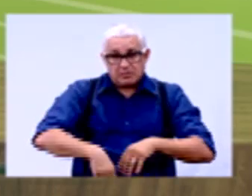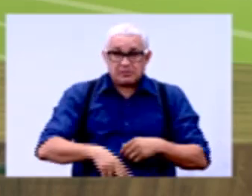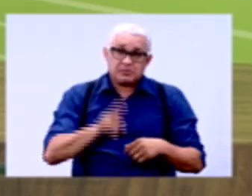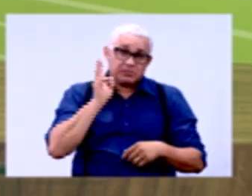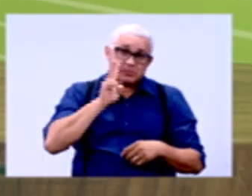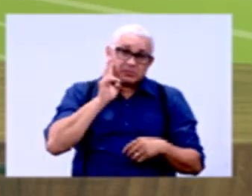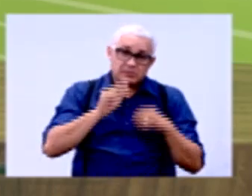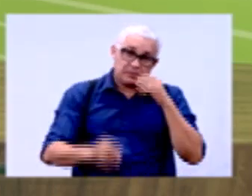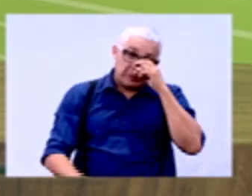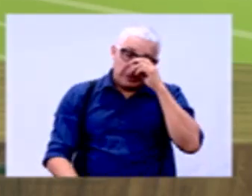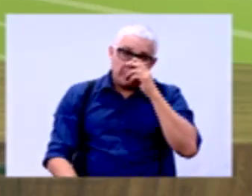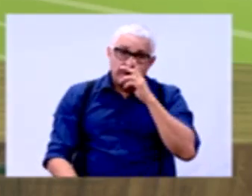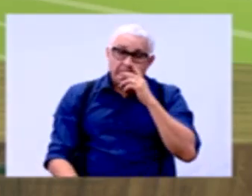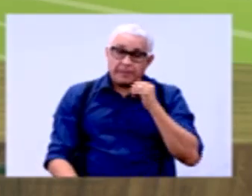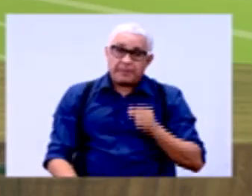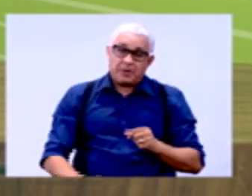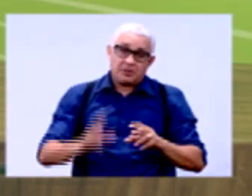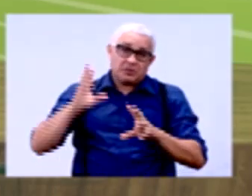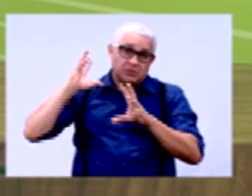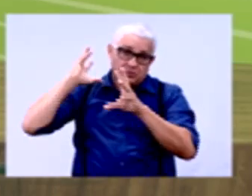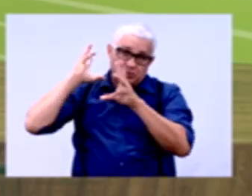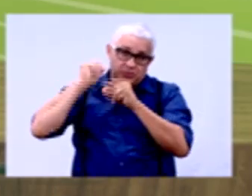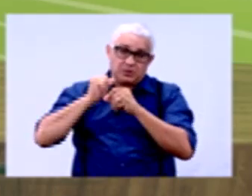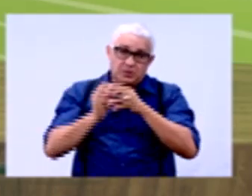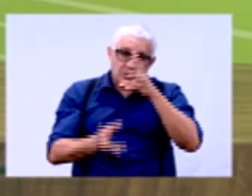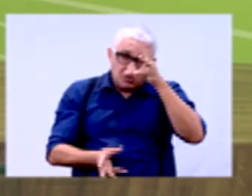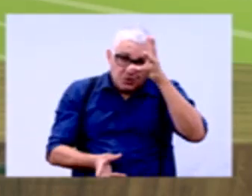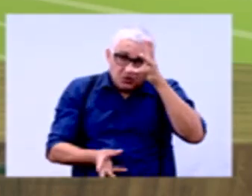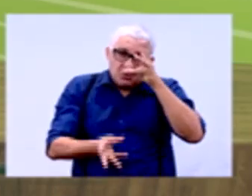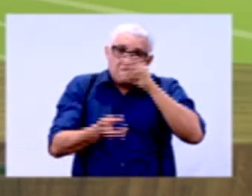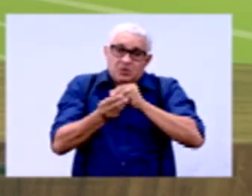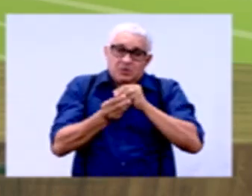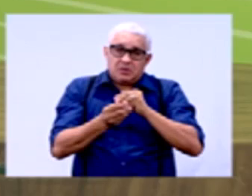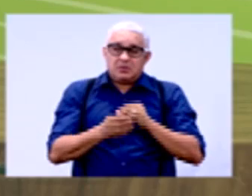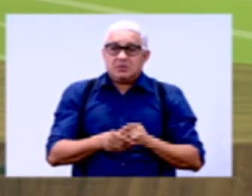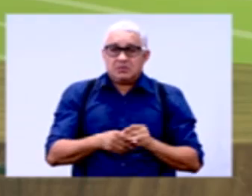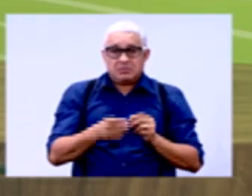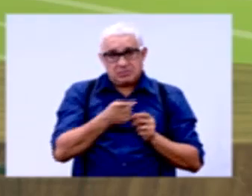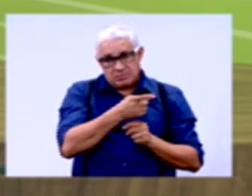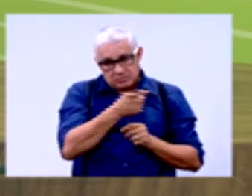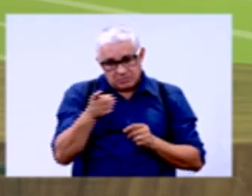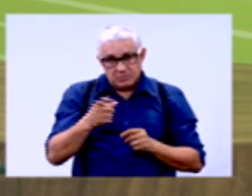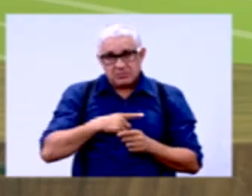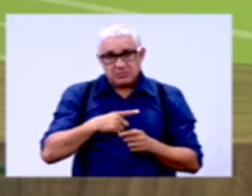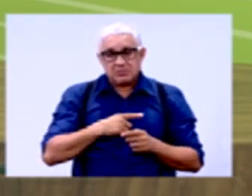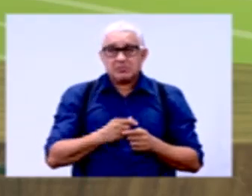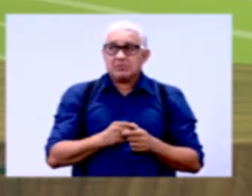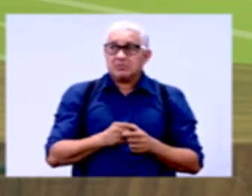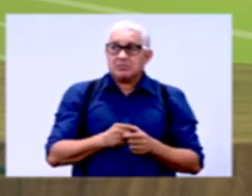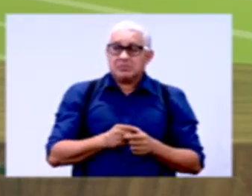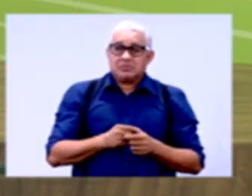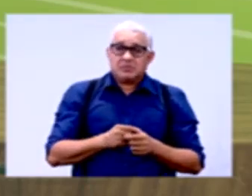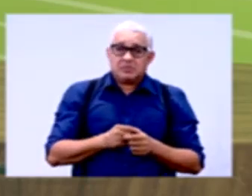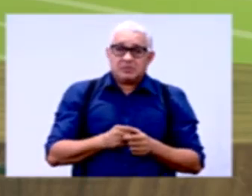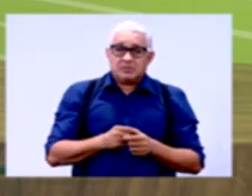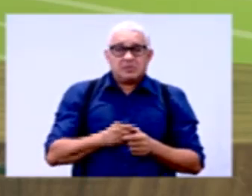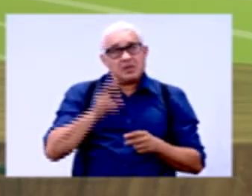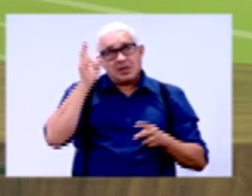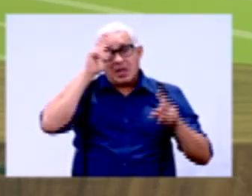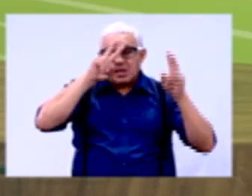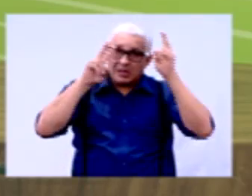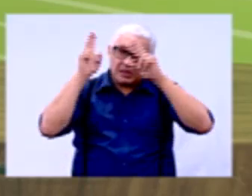vai fazer uma apresentação, um resumo do que foi repassado para que vocês tenham ali refrescar um pouquinho a